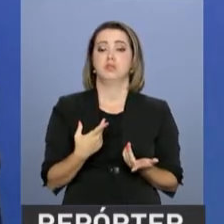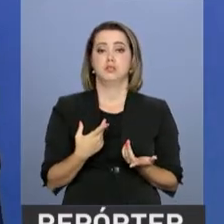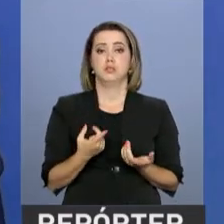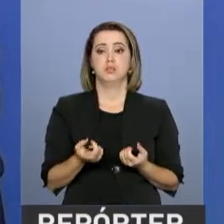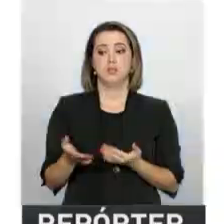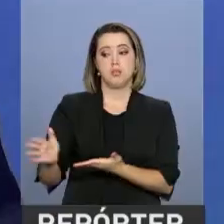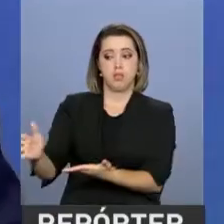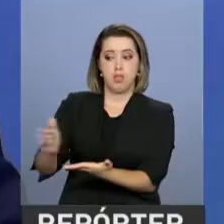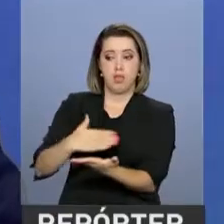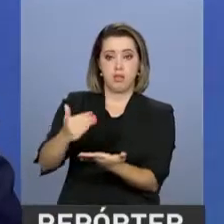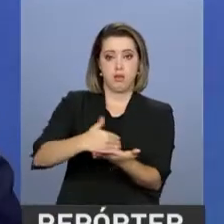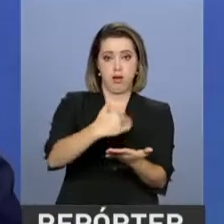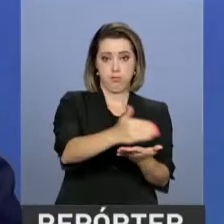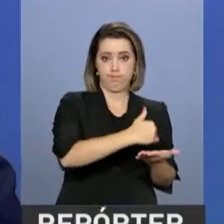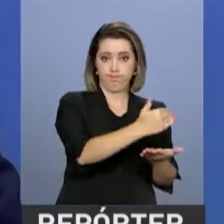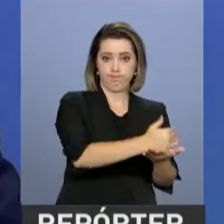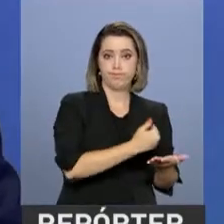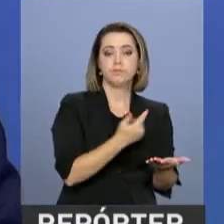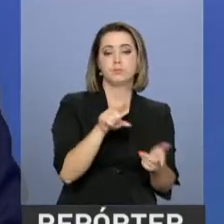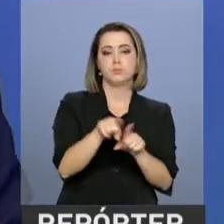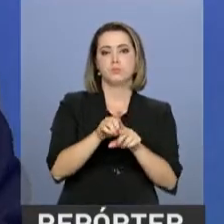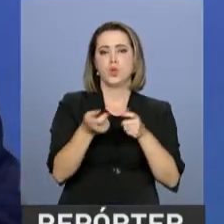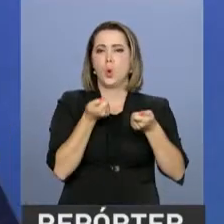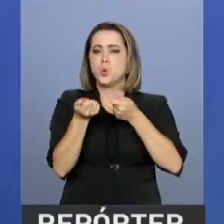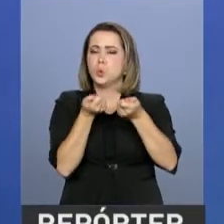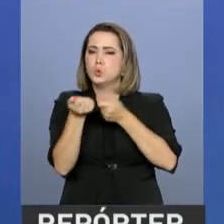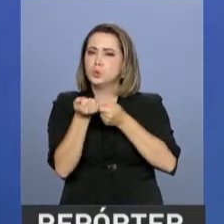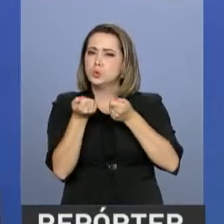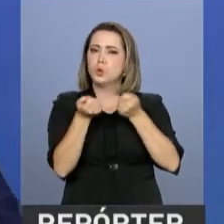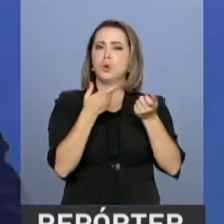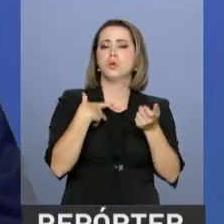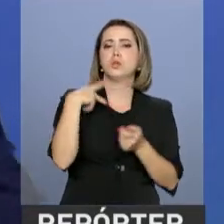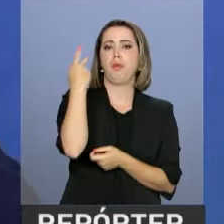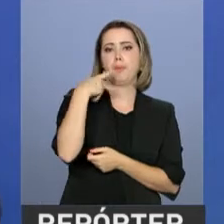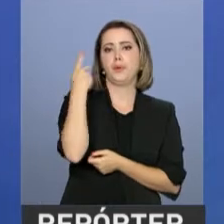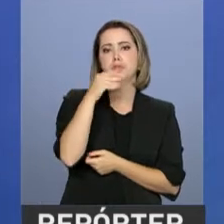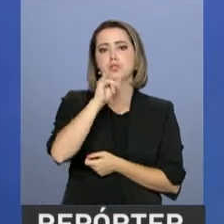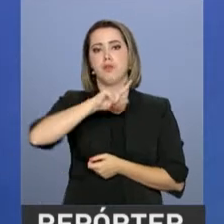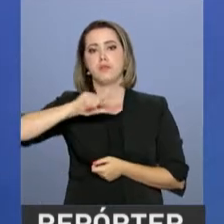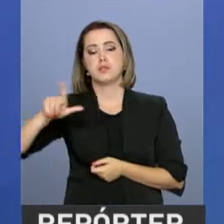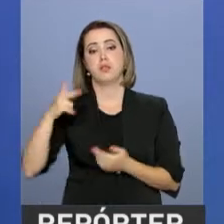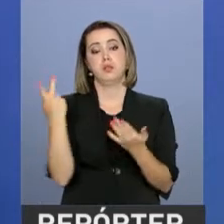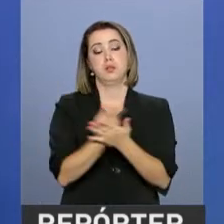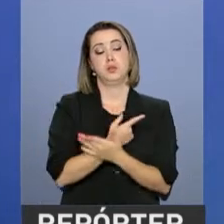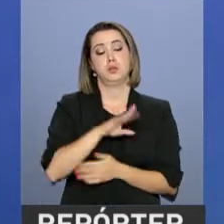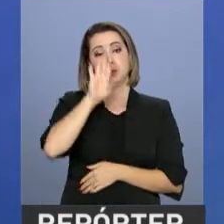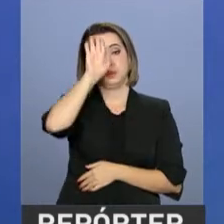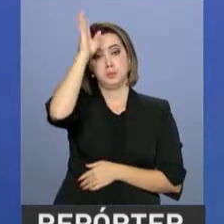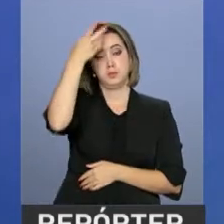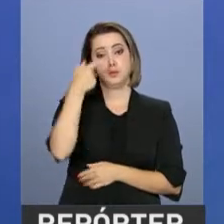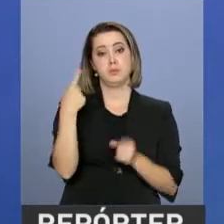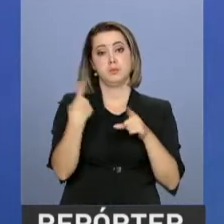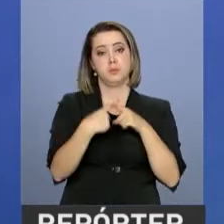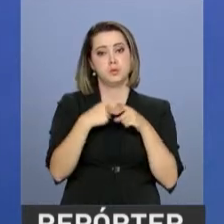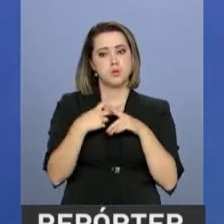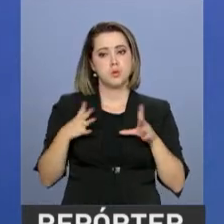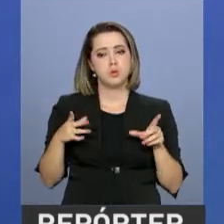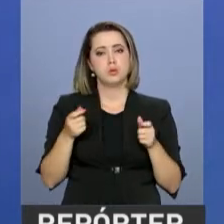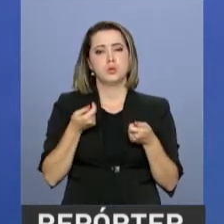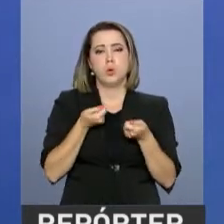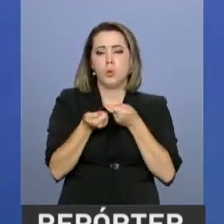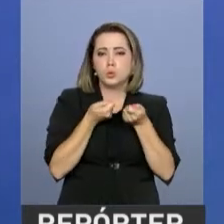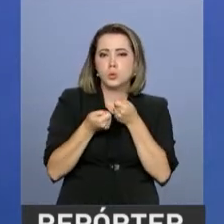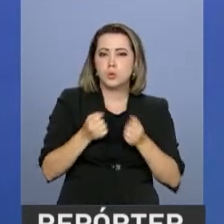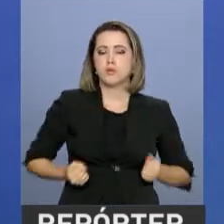receita processo de ajustamento da política fiscal se dará principalmente através da contenção das despesas